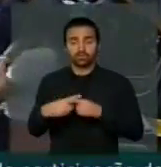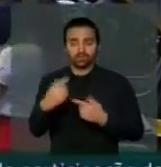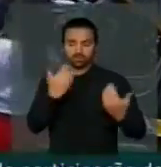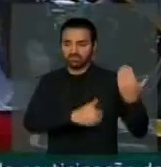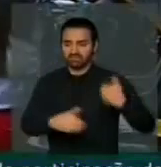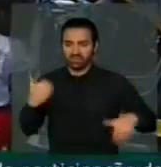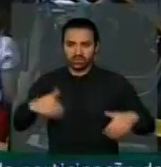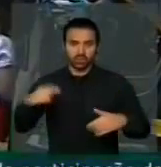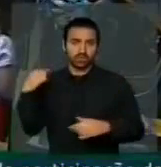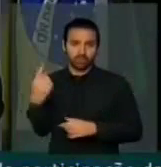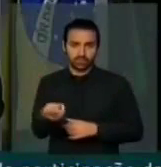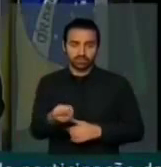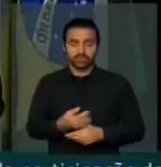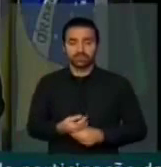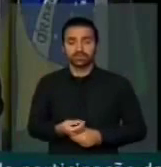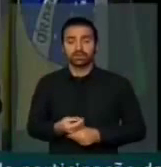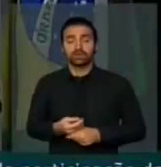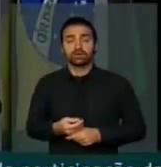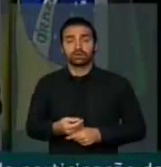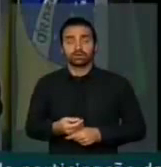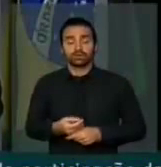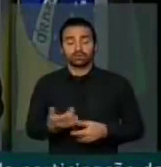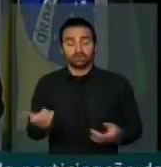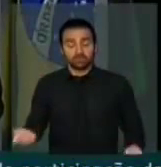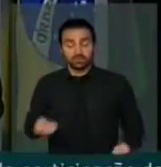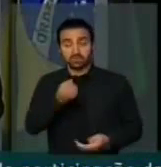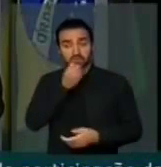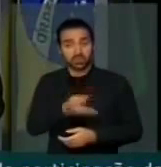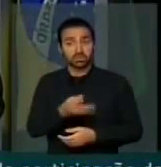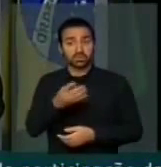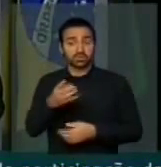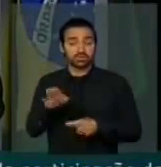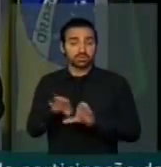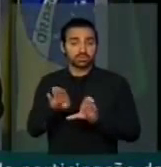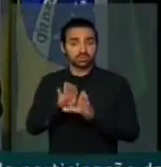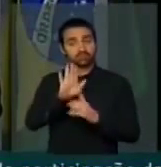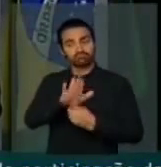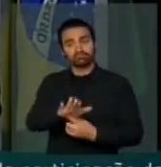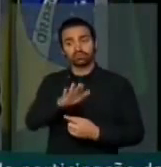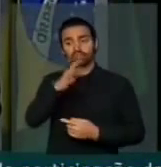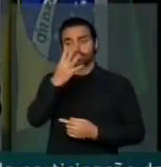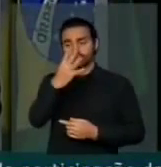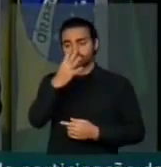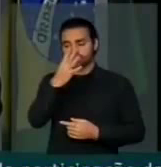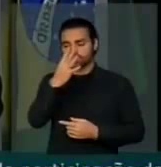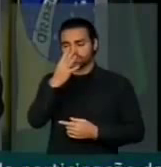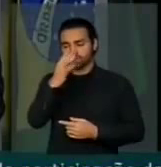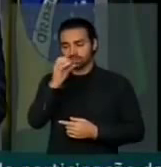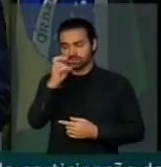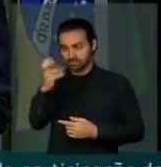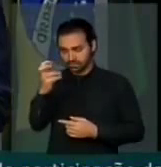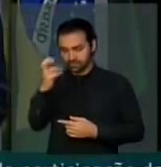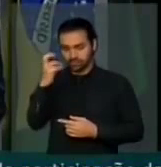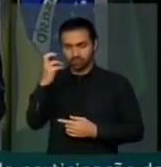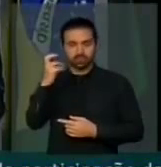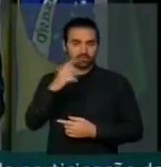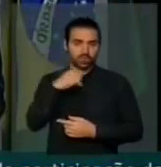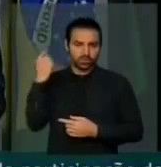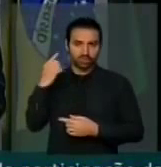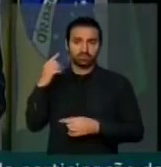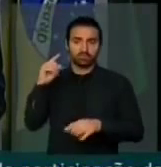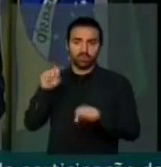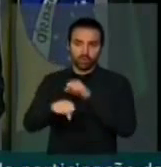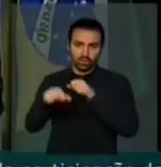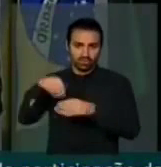guerra posteriormente. Por oportuno, observe que, contrapondo aos 465 mortos em ação nos combates da